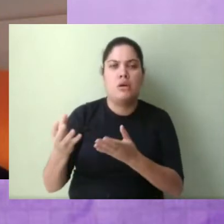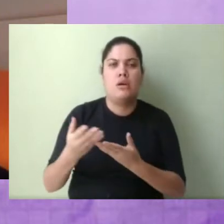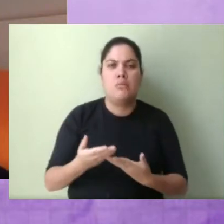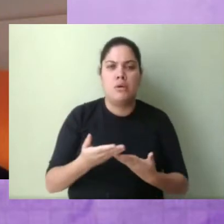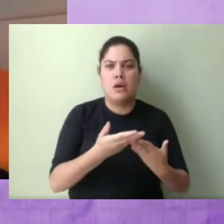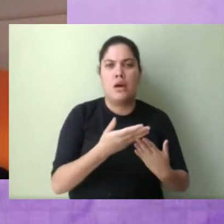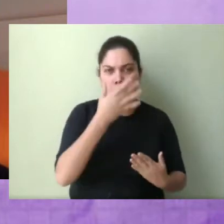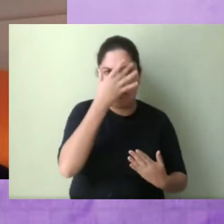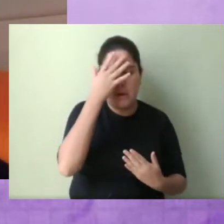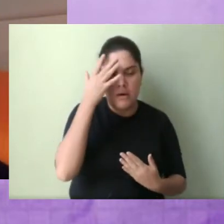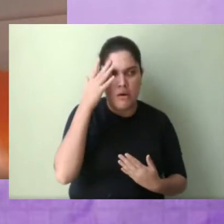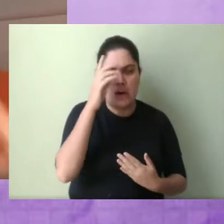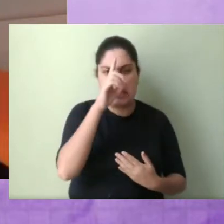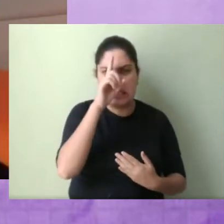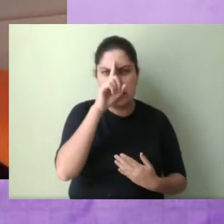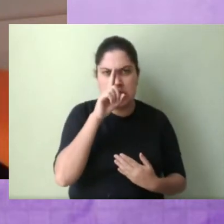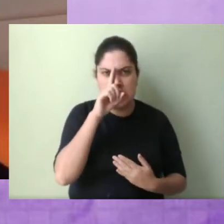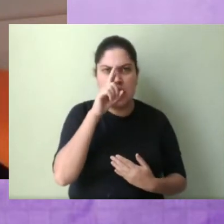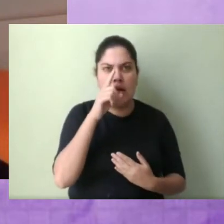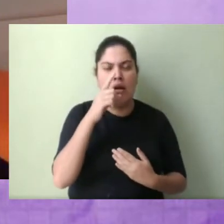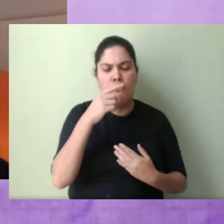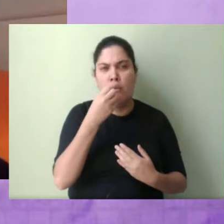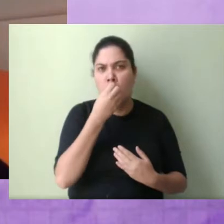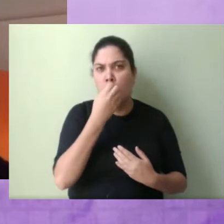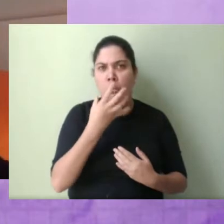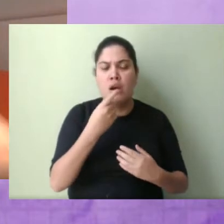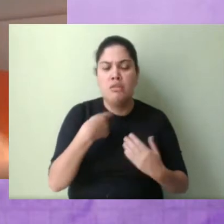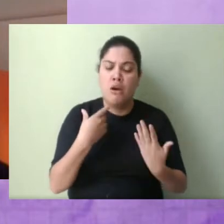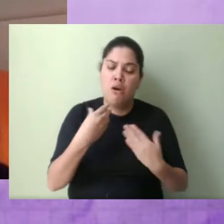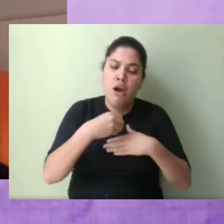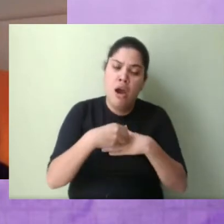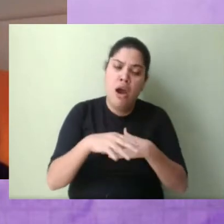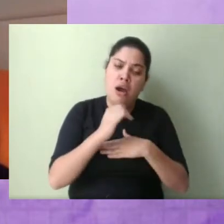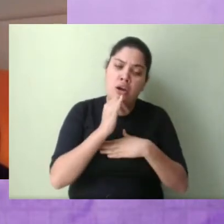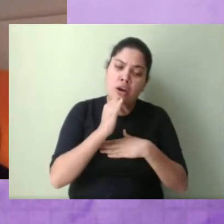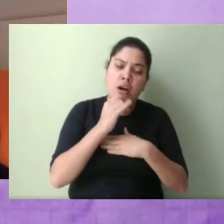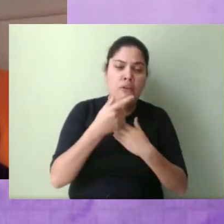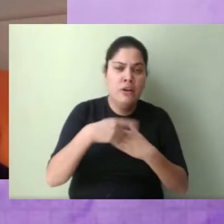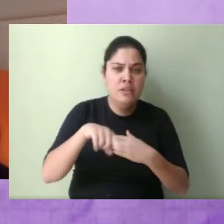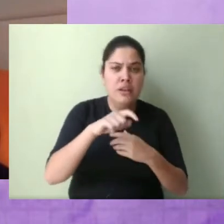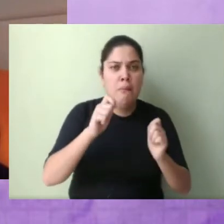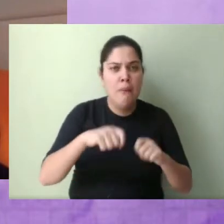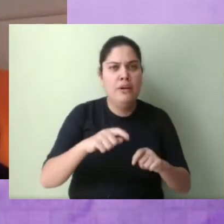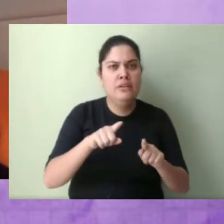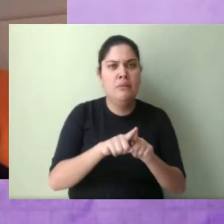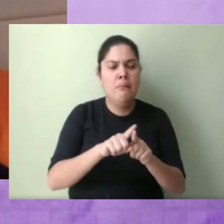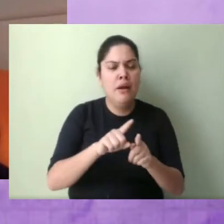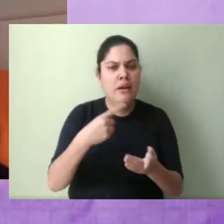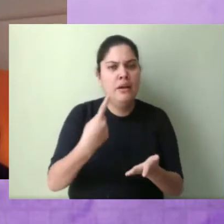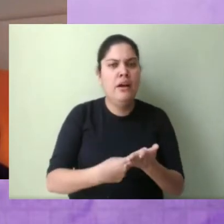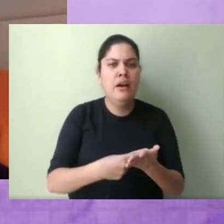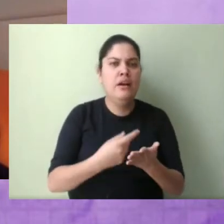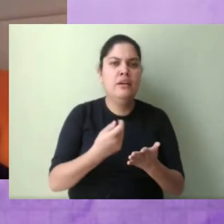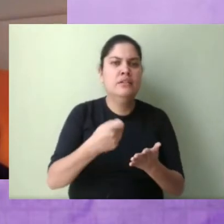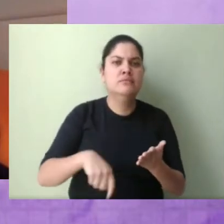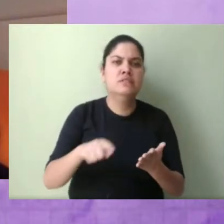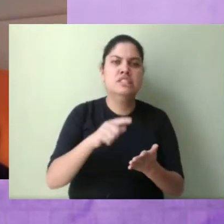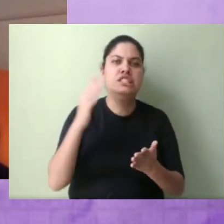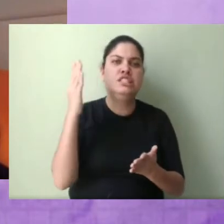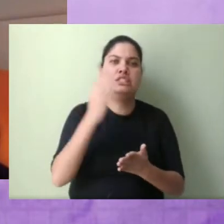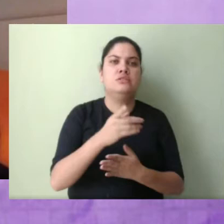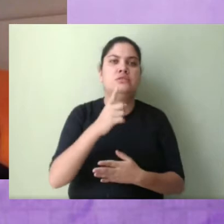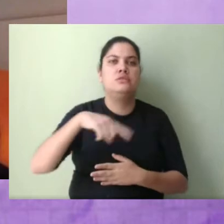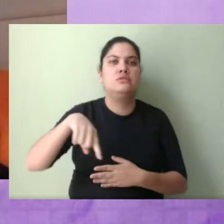receber denúncia, conhecer um pouco como é que âmbitos da universidade podem receber essas pessoas fragilizadas foi muito bom,